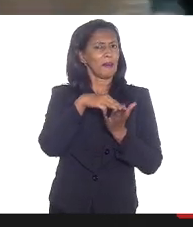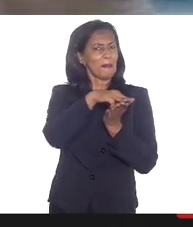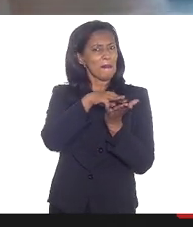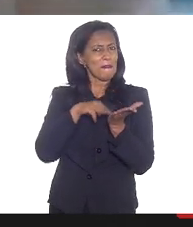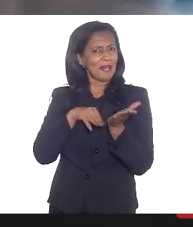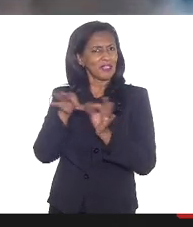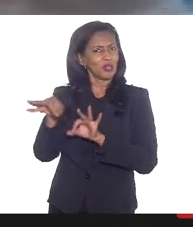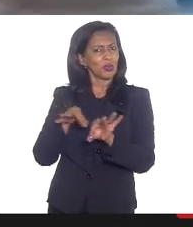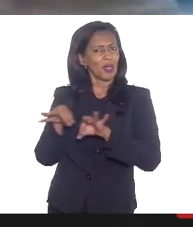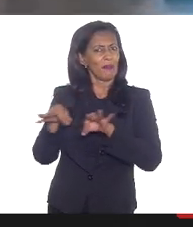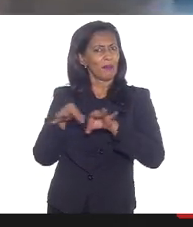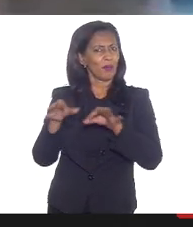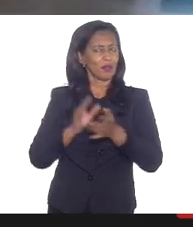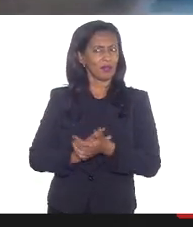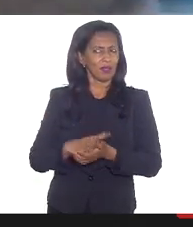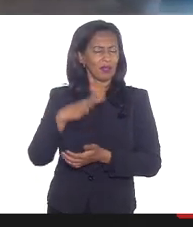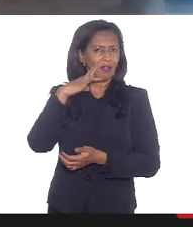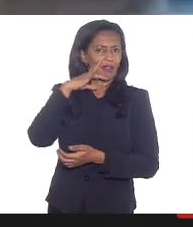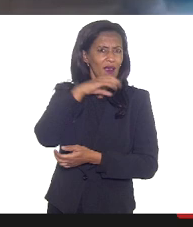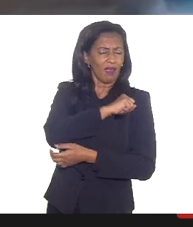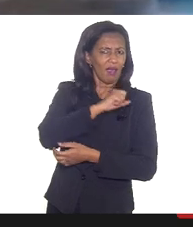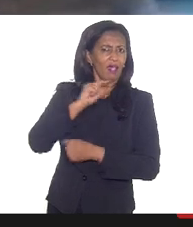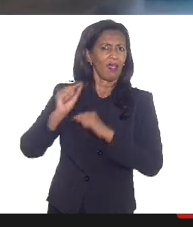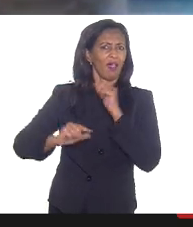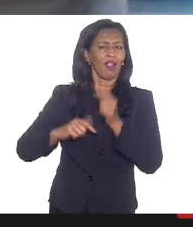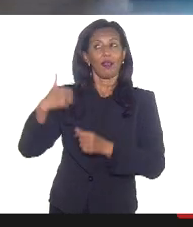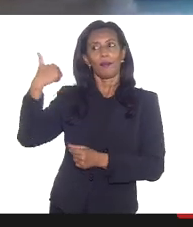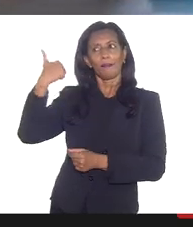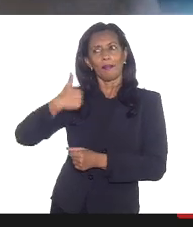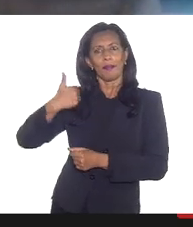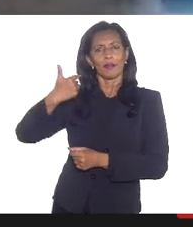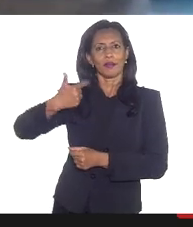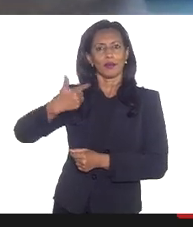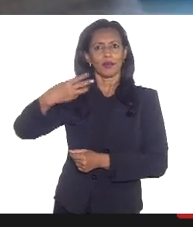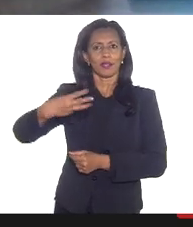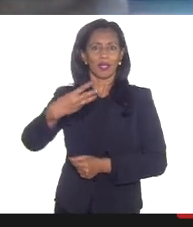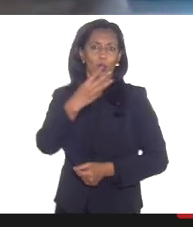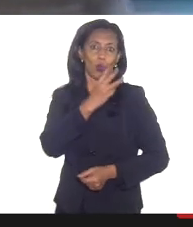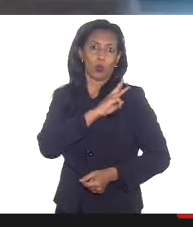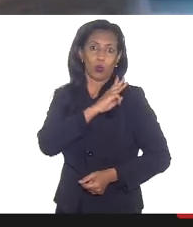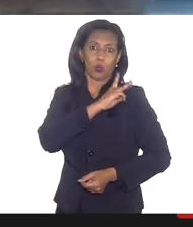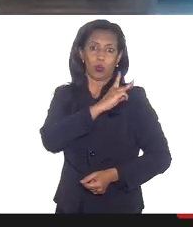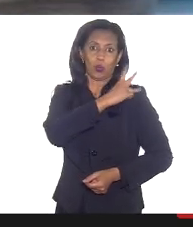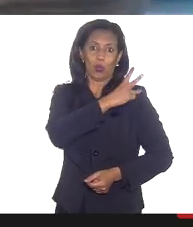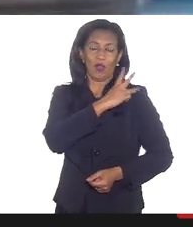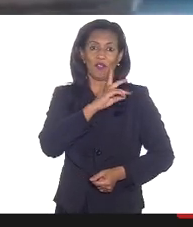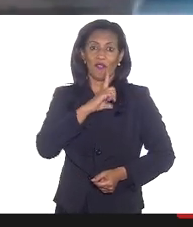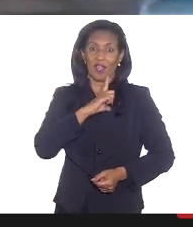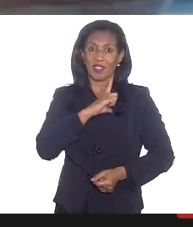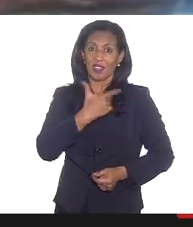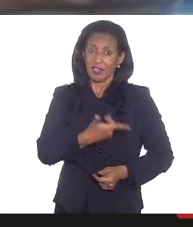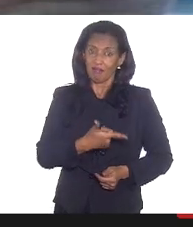estão elaborando, e a gente percebeu lá que no primeiro, segundo, terceiro ano vai havendo uma gradual...